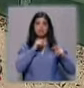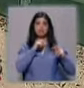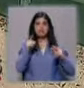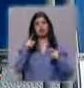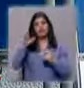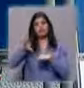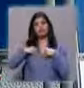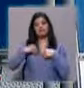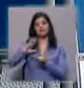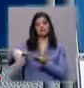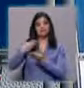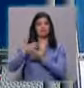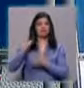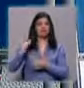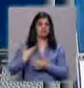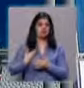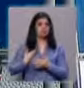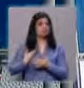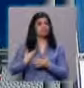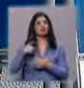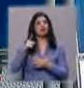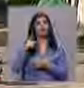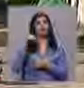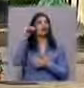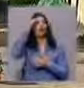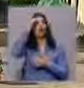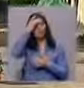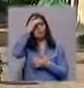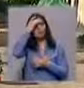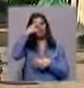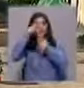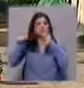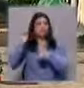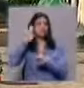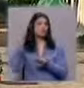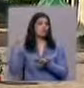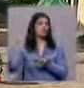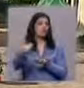PSD, avançar com o referendo, ou seja, colocar nas mãos dos munícipes a última decisão.